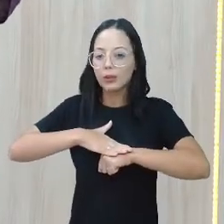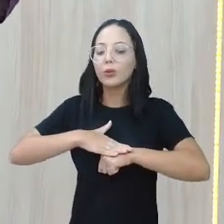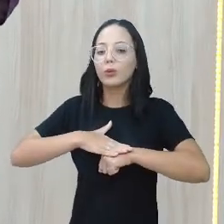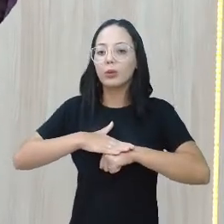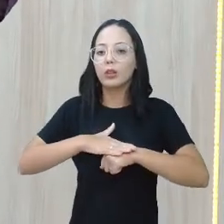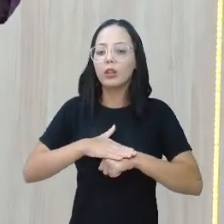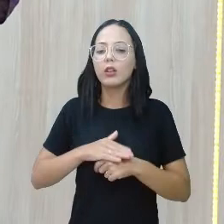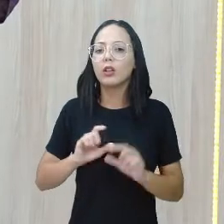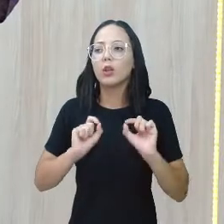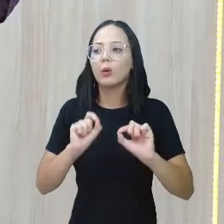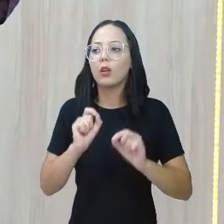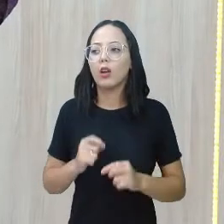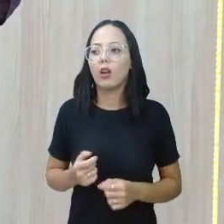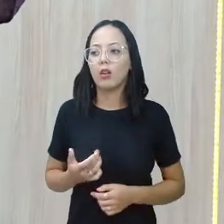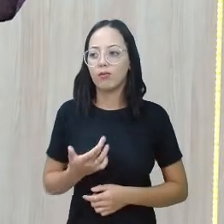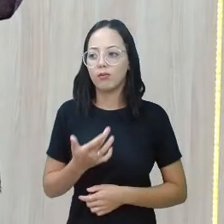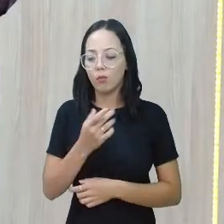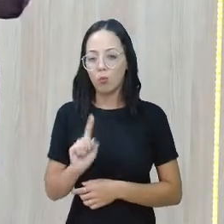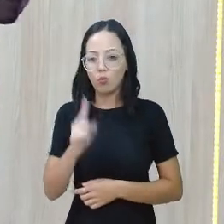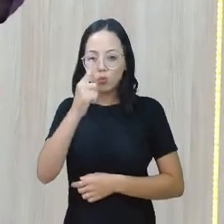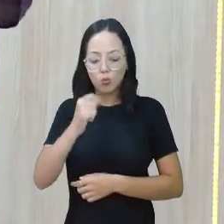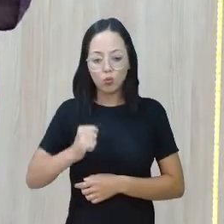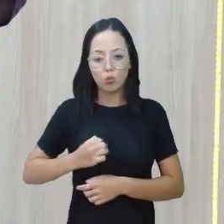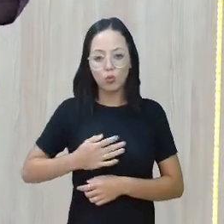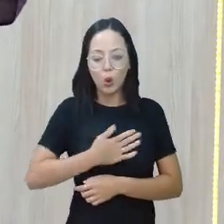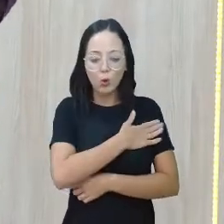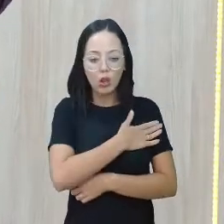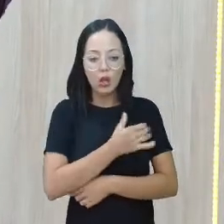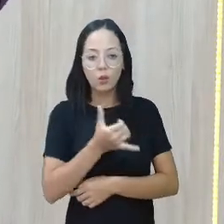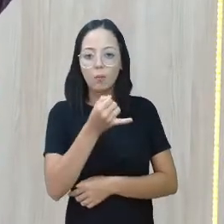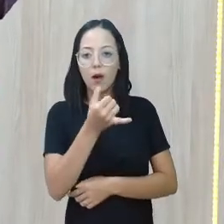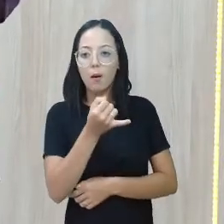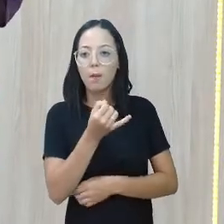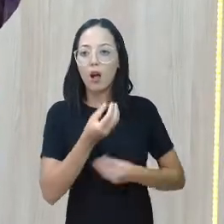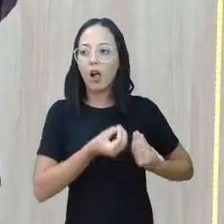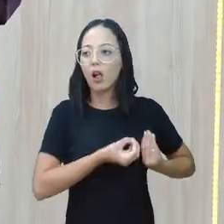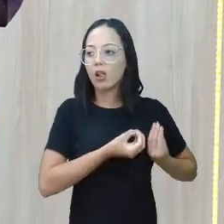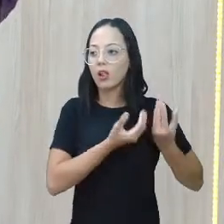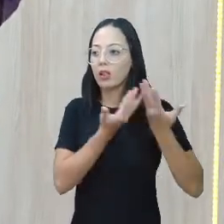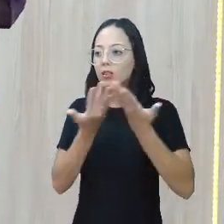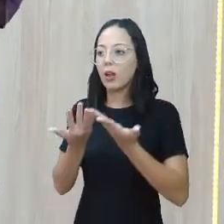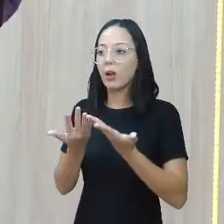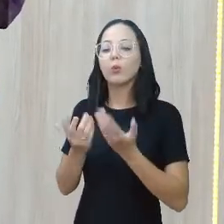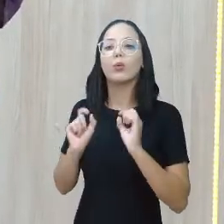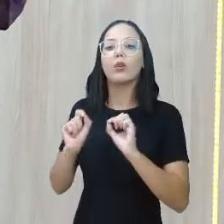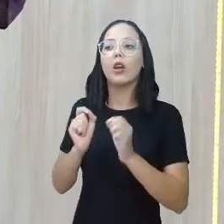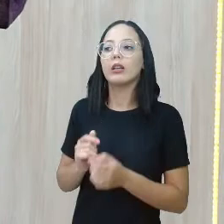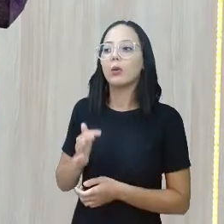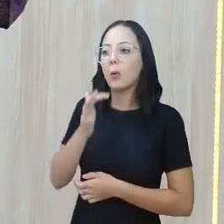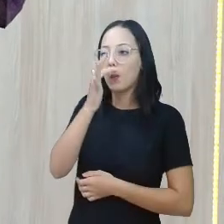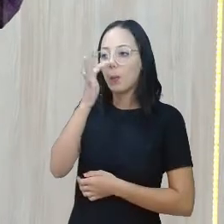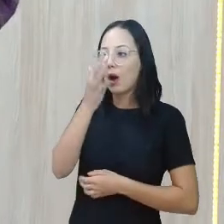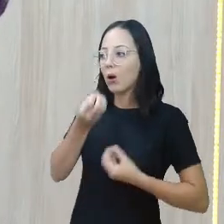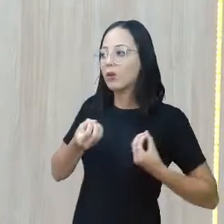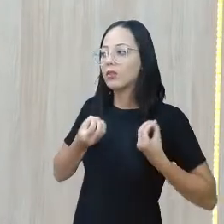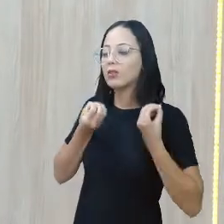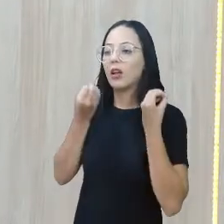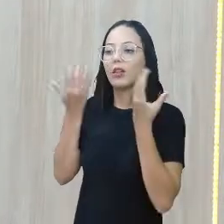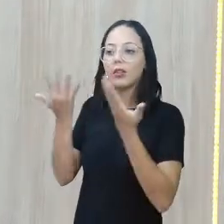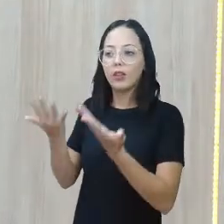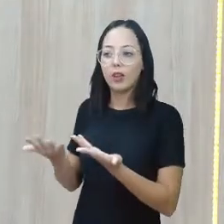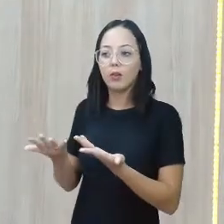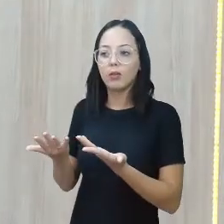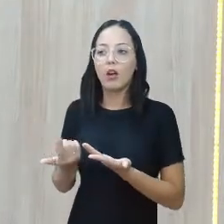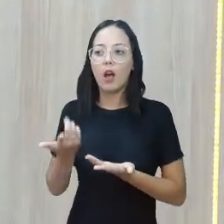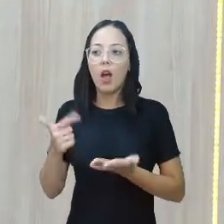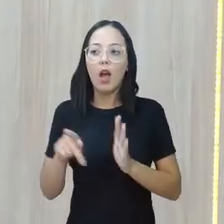e alguém, para um soldado armado, entregou uma rosa. Não é? É um